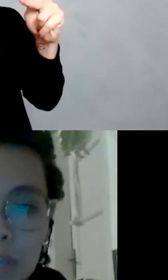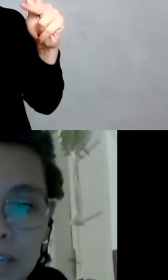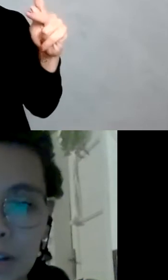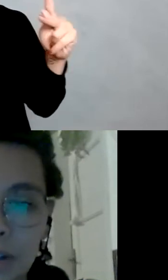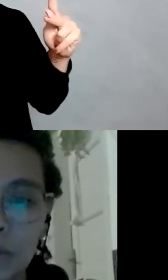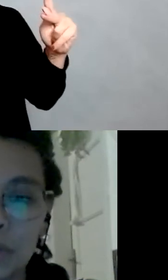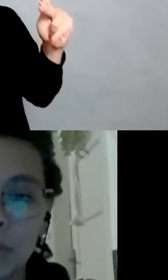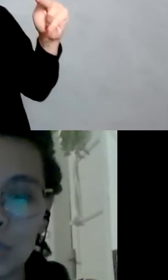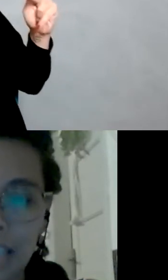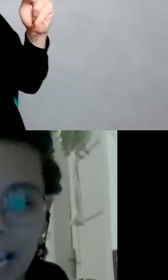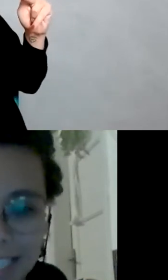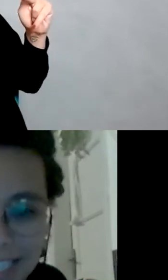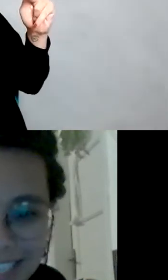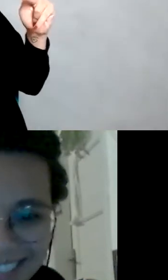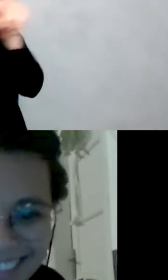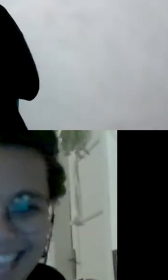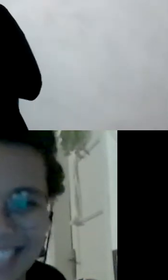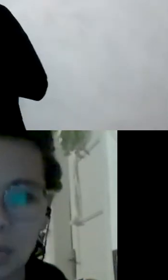foi me